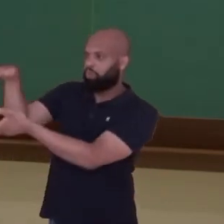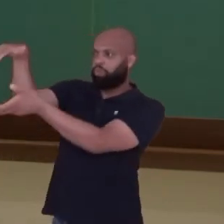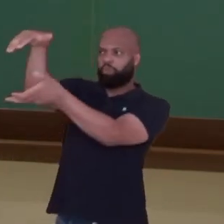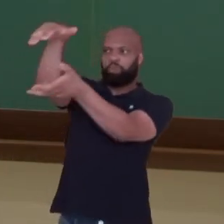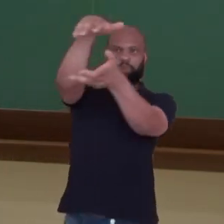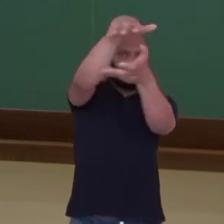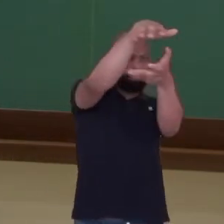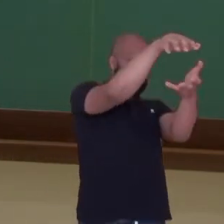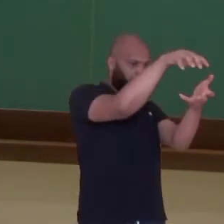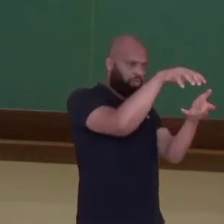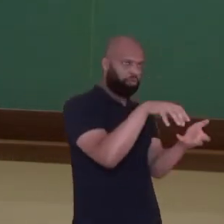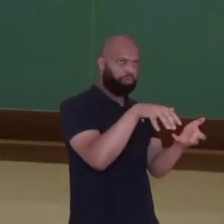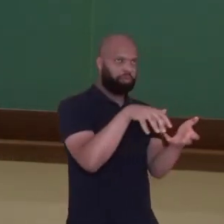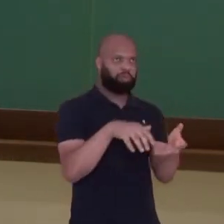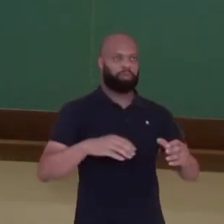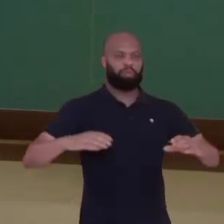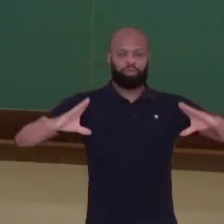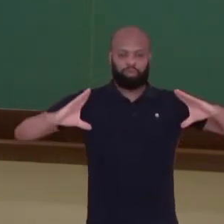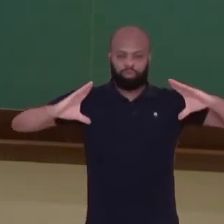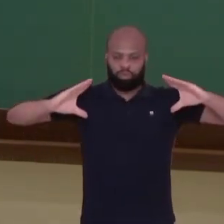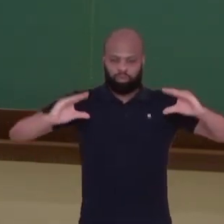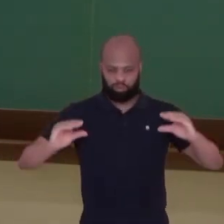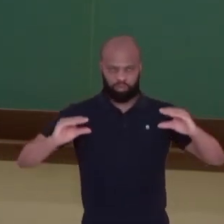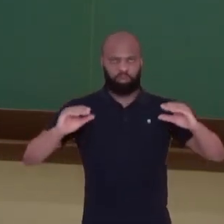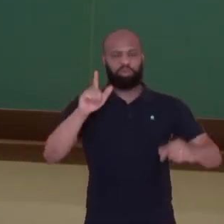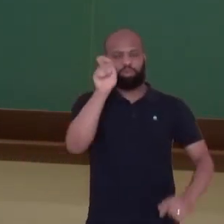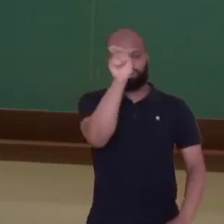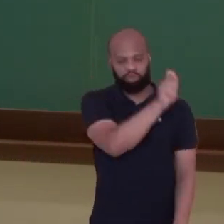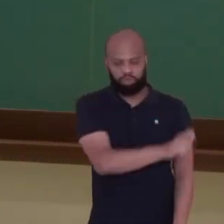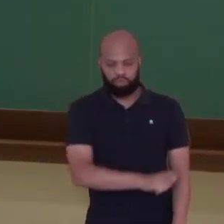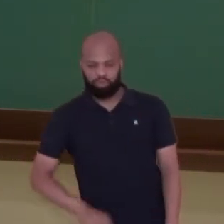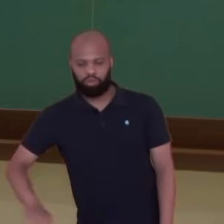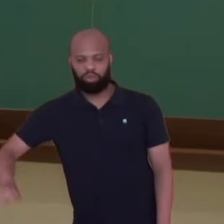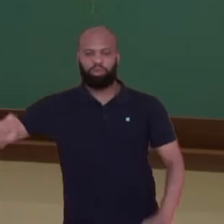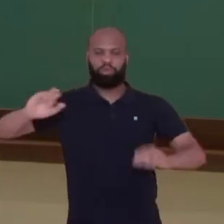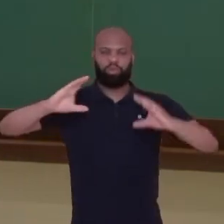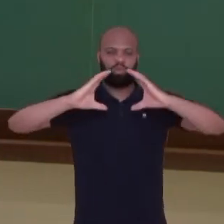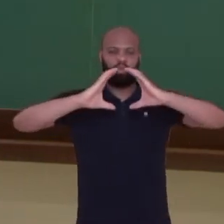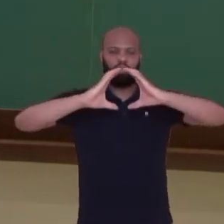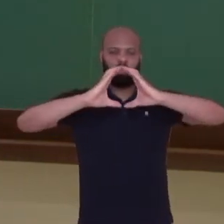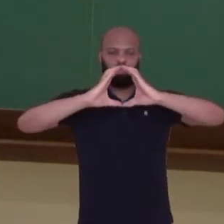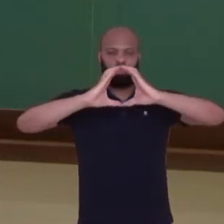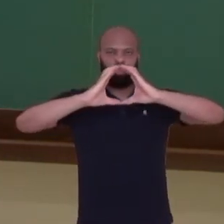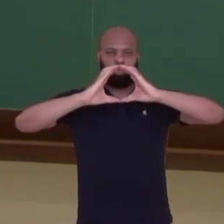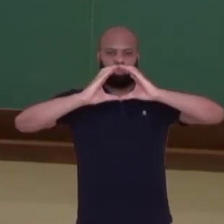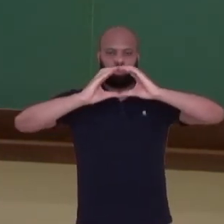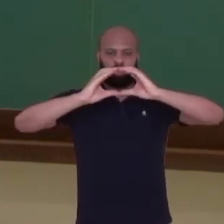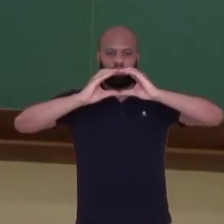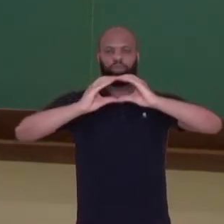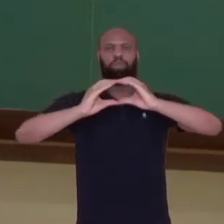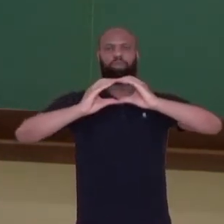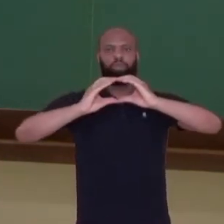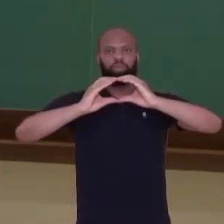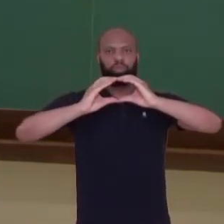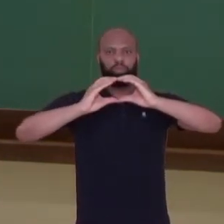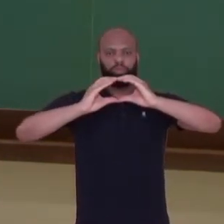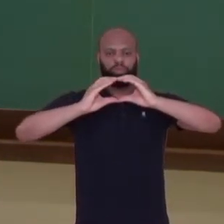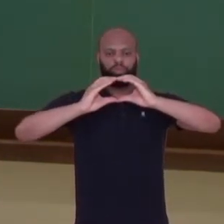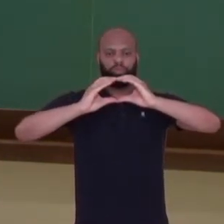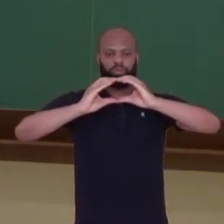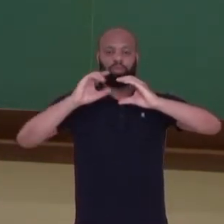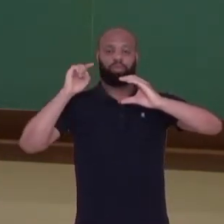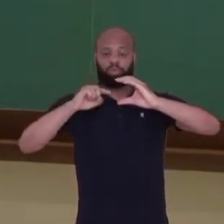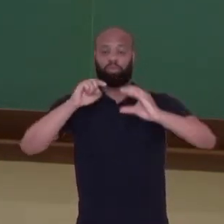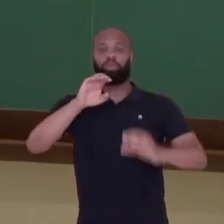E elíptica é o formato, porque não é um movimento perfeitamente circular,